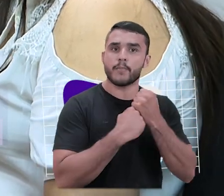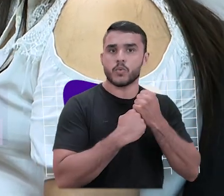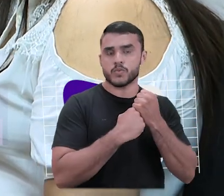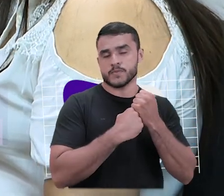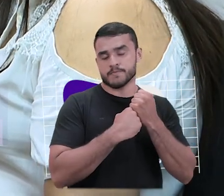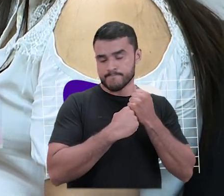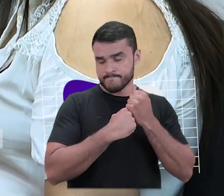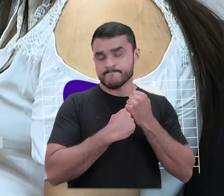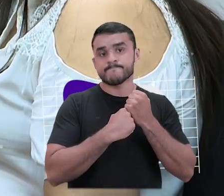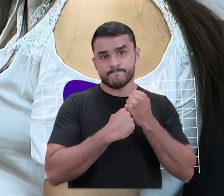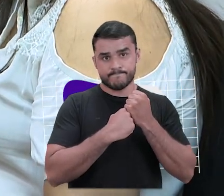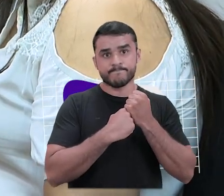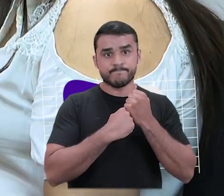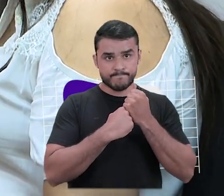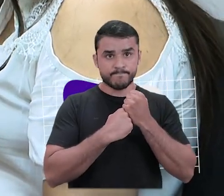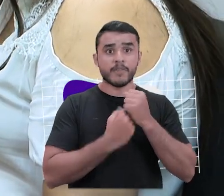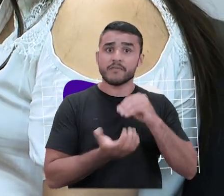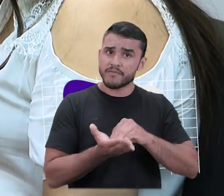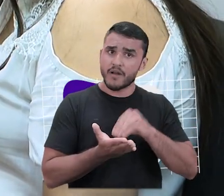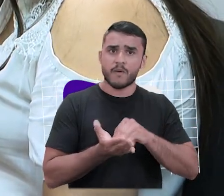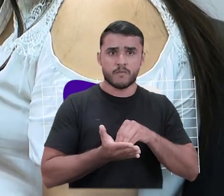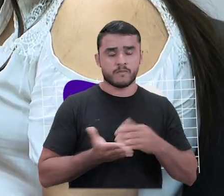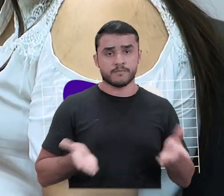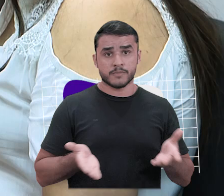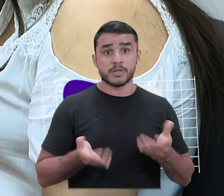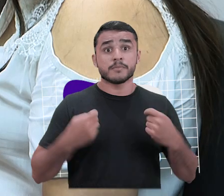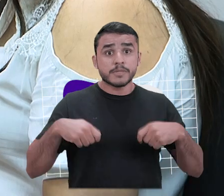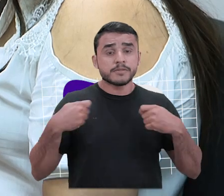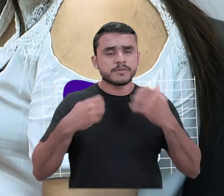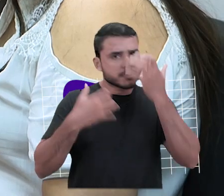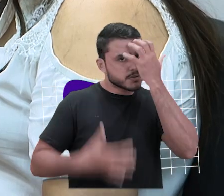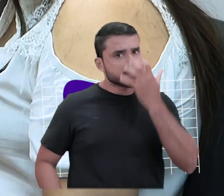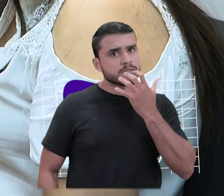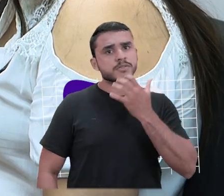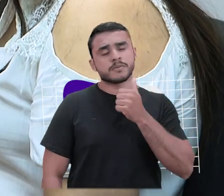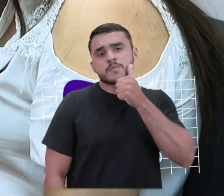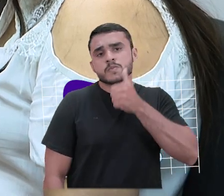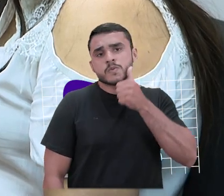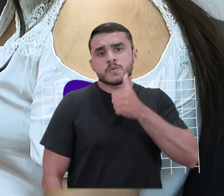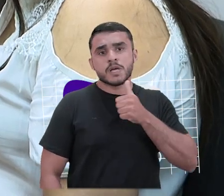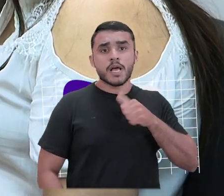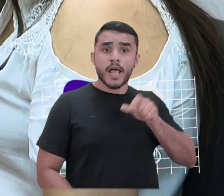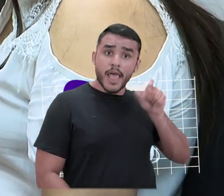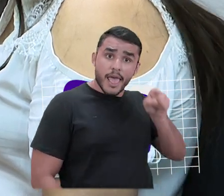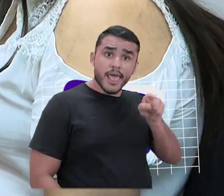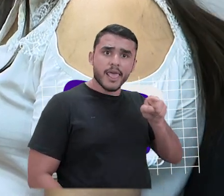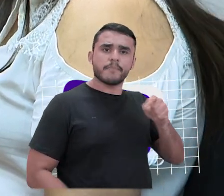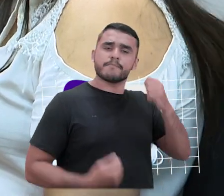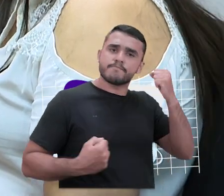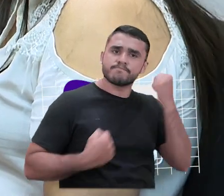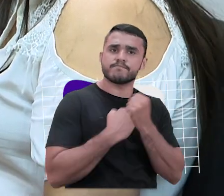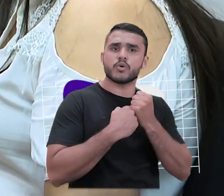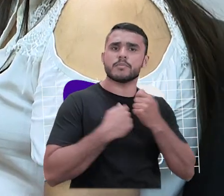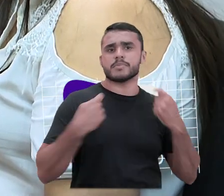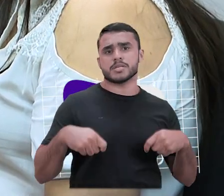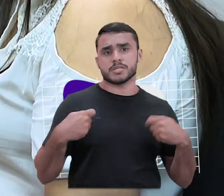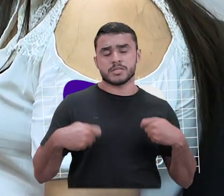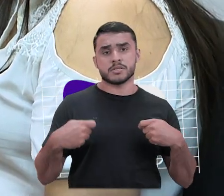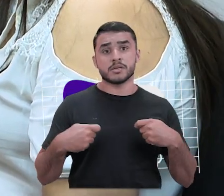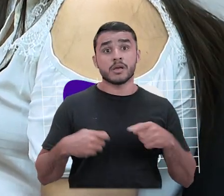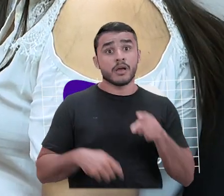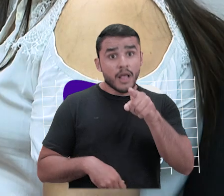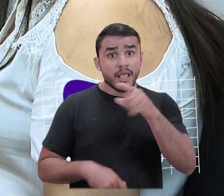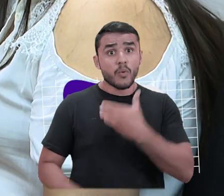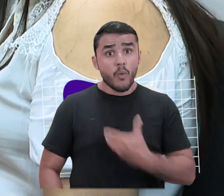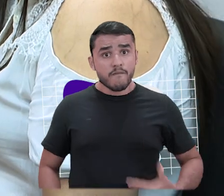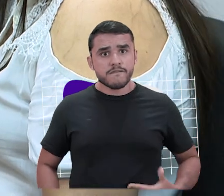recorte, principalmente, é valiosíssima a questão dessa rede de apoio. E saber que isso é política, no fim das